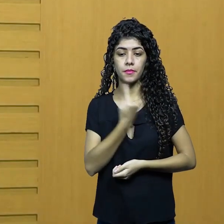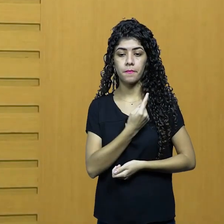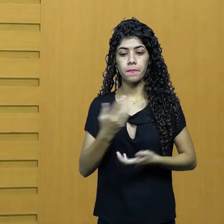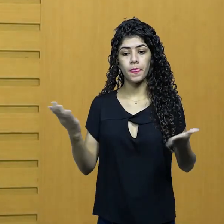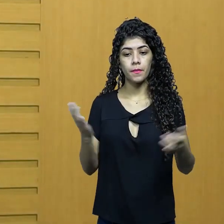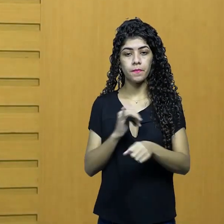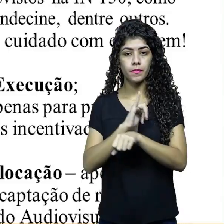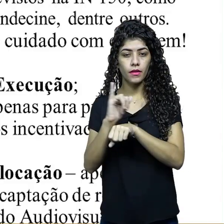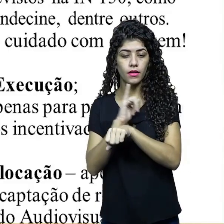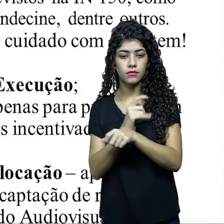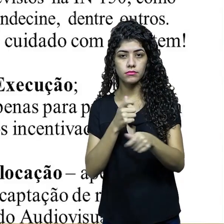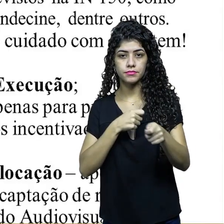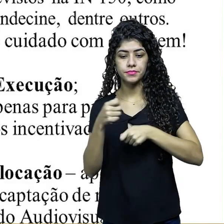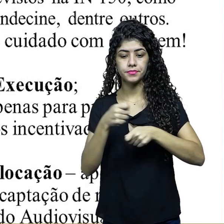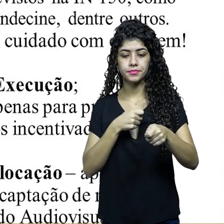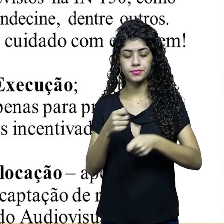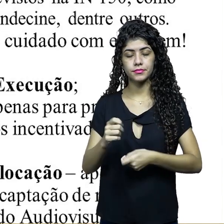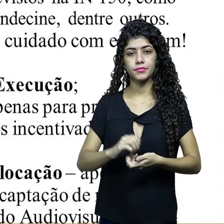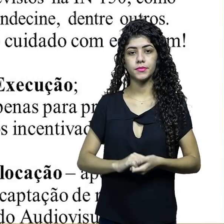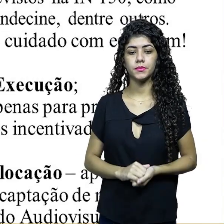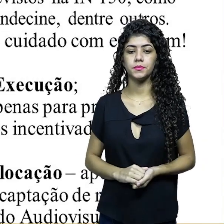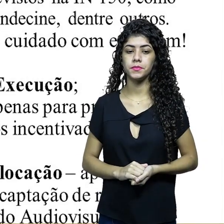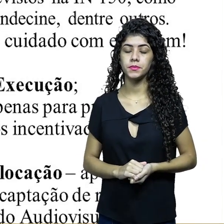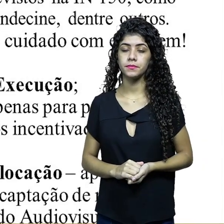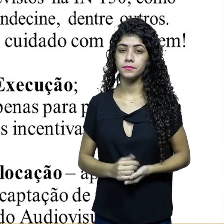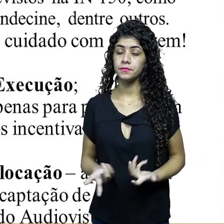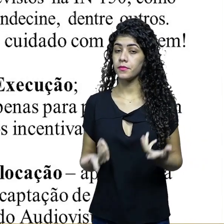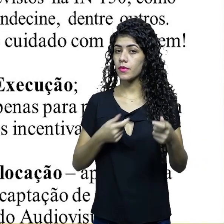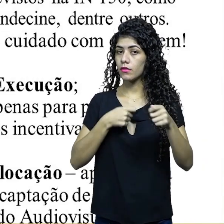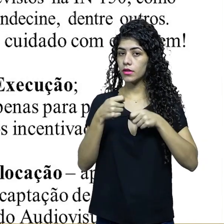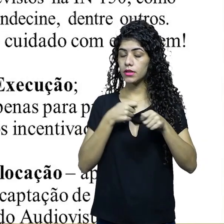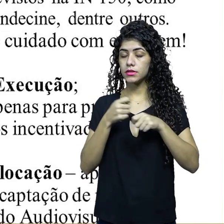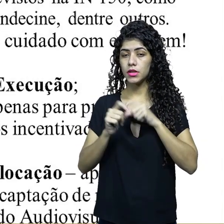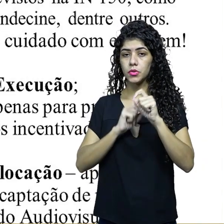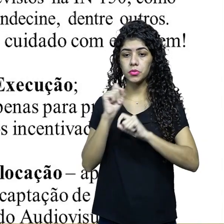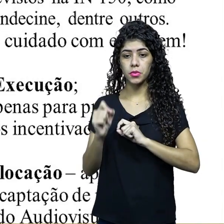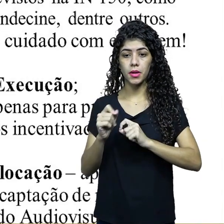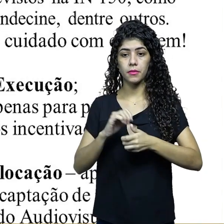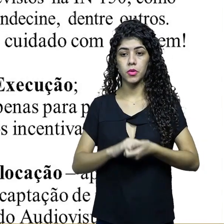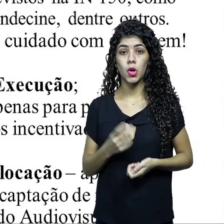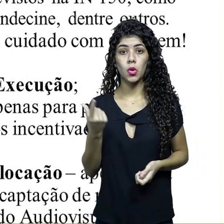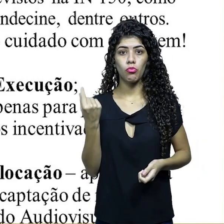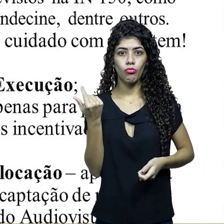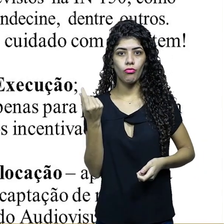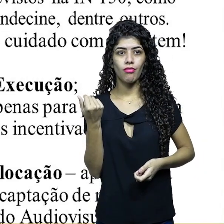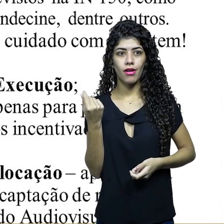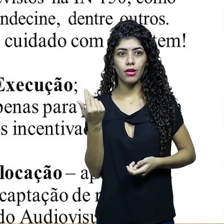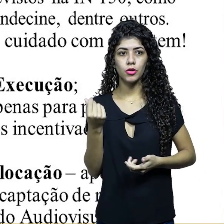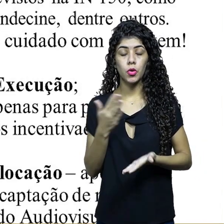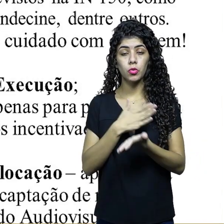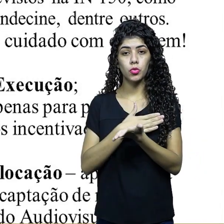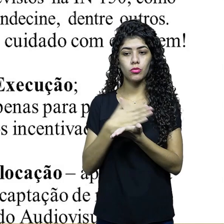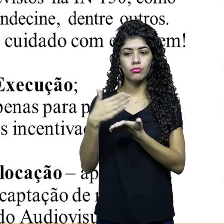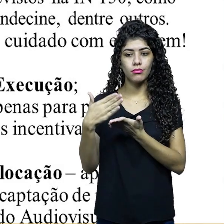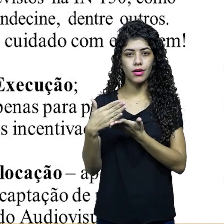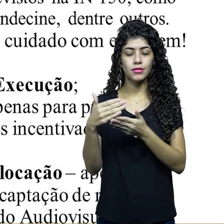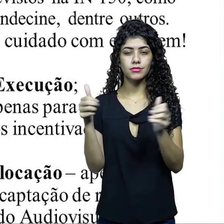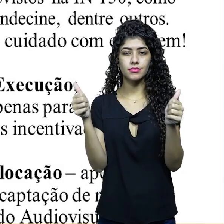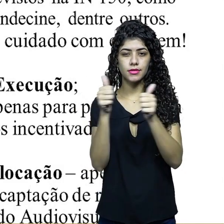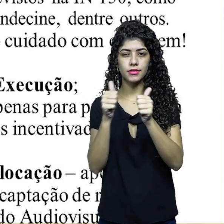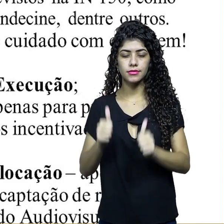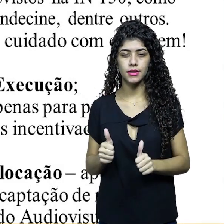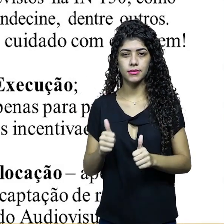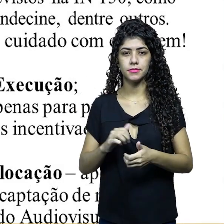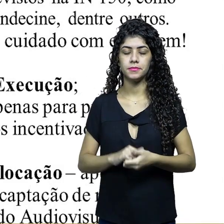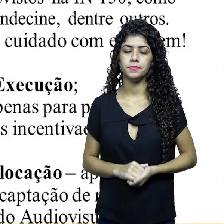financeiros e estratégicos. Os elementos financeiros. A estimativa de custos a partir da análise